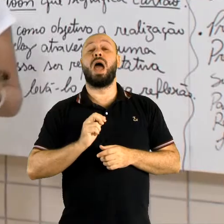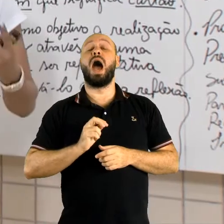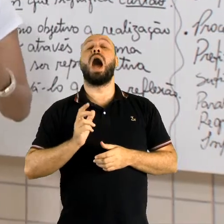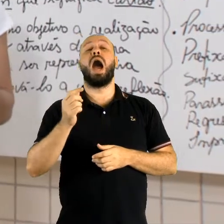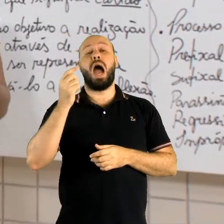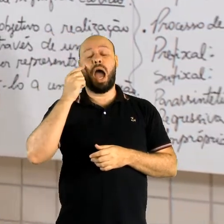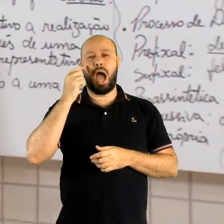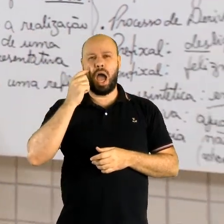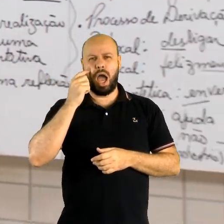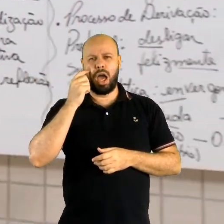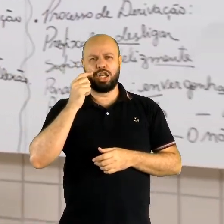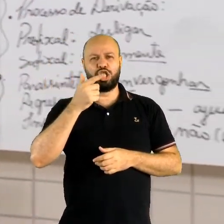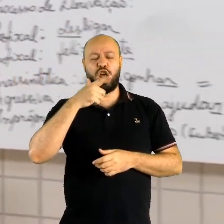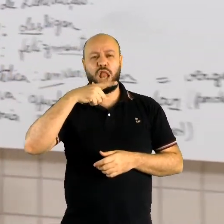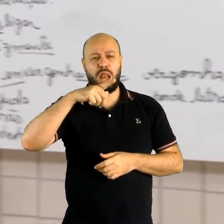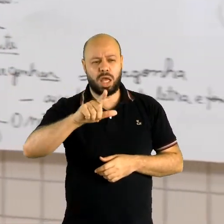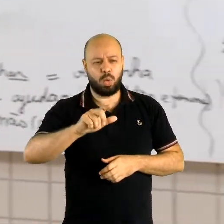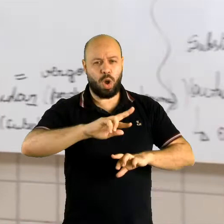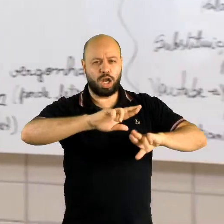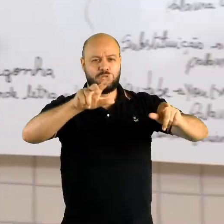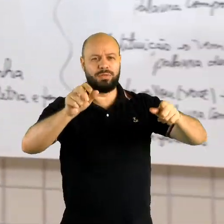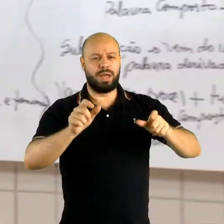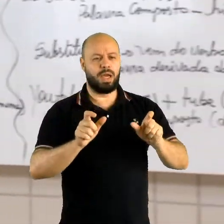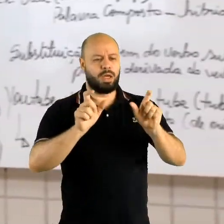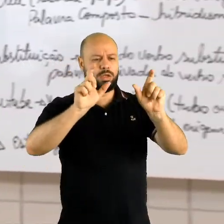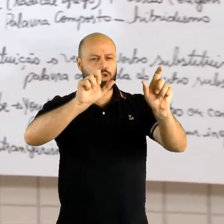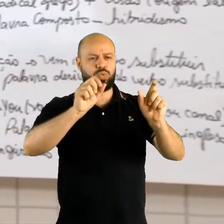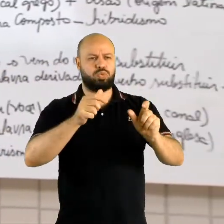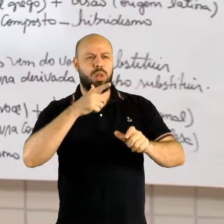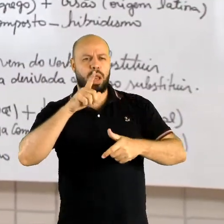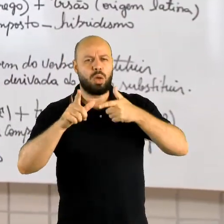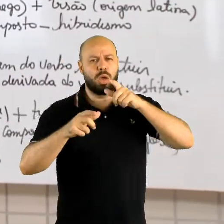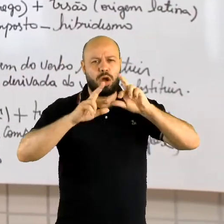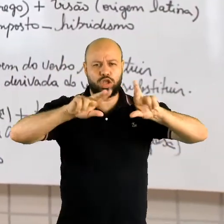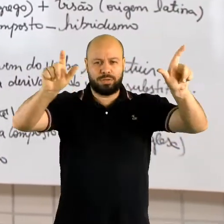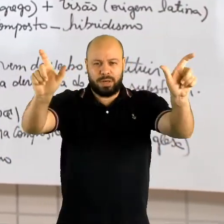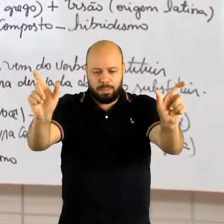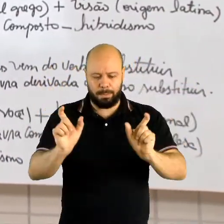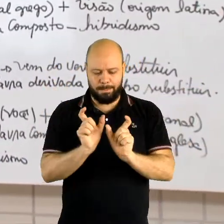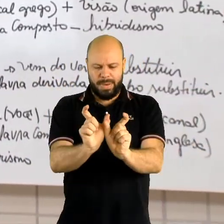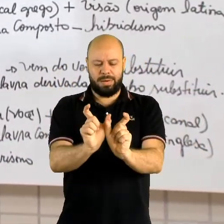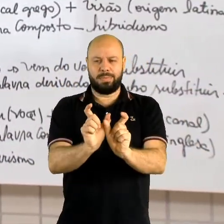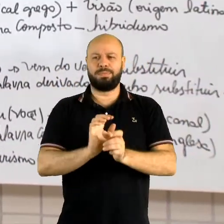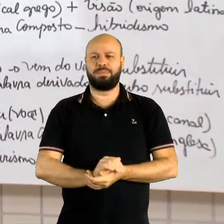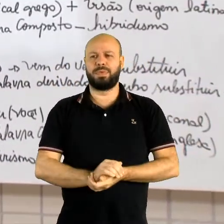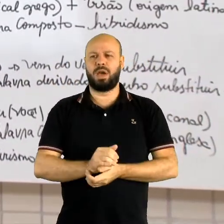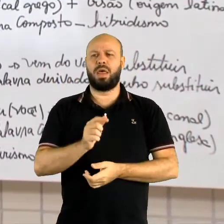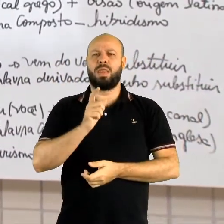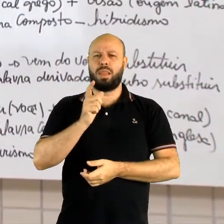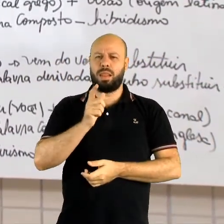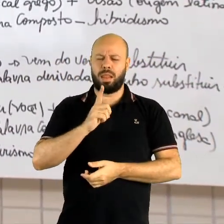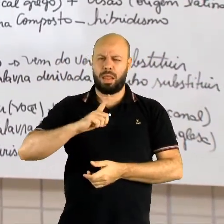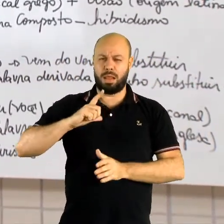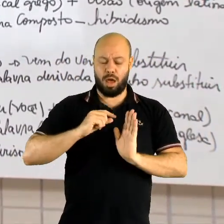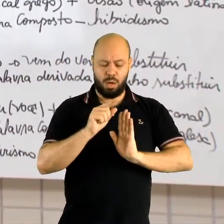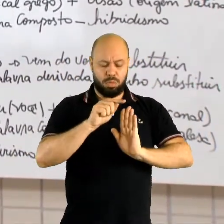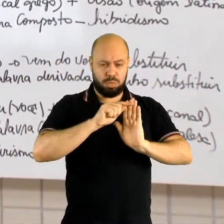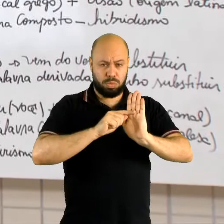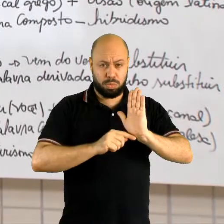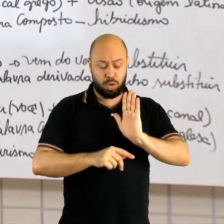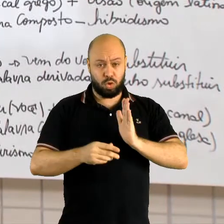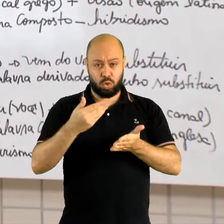diferentes, a junção de dois idiomas. Eu tenho aqui, está no roteiro de estudo de vocês, esses exemplos